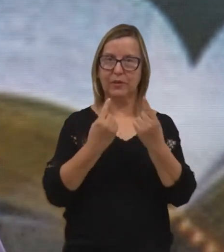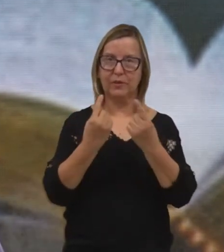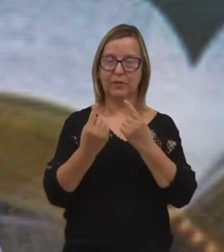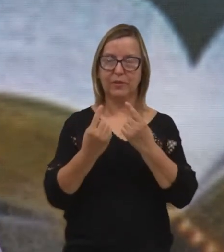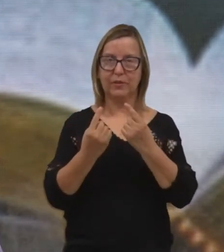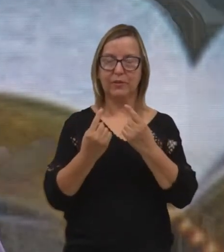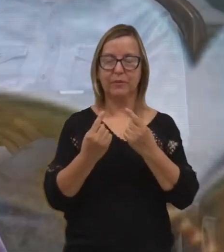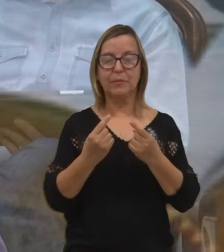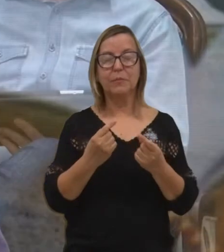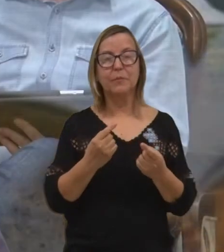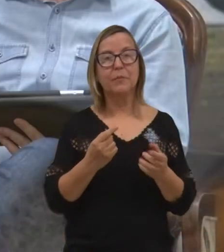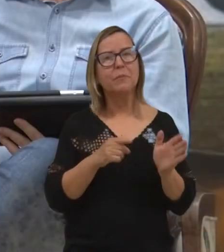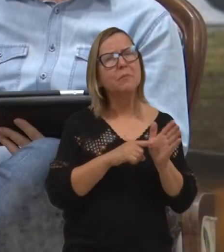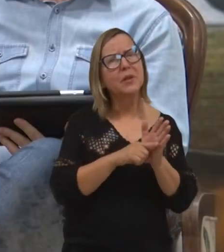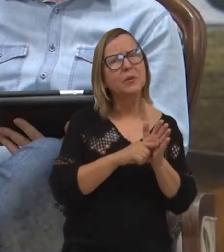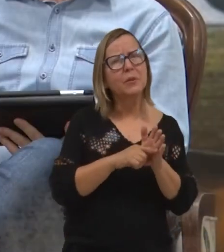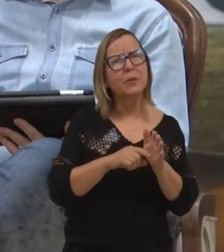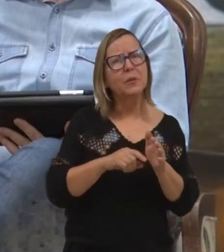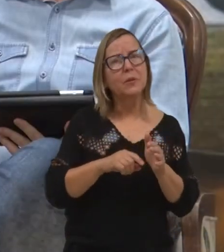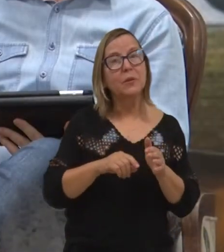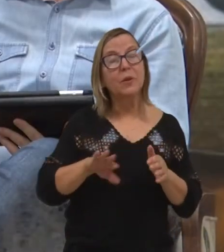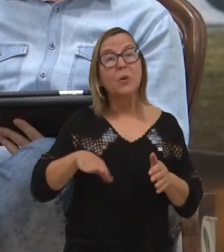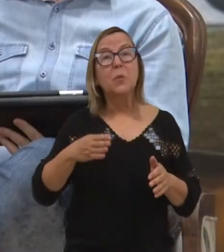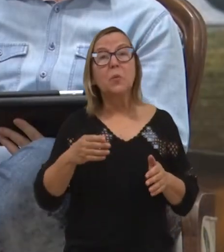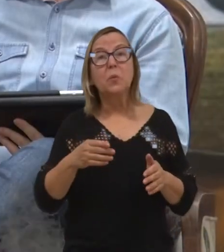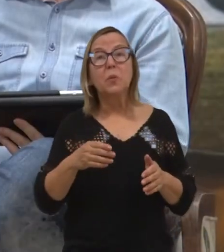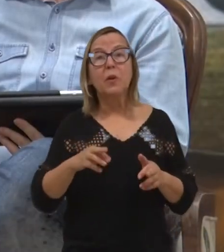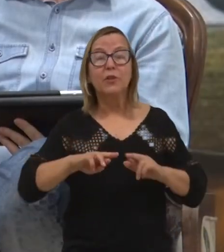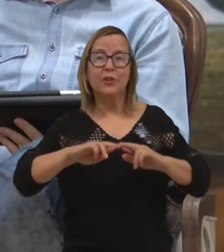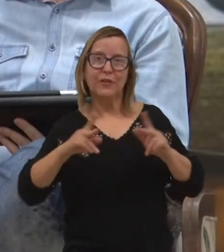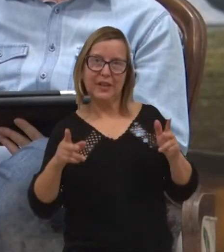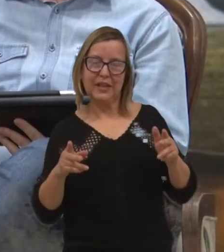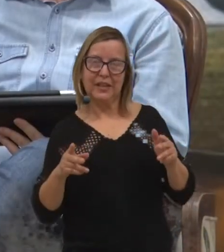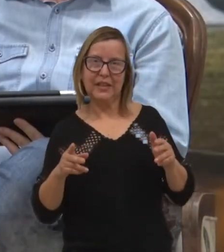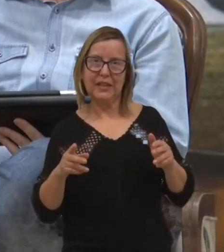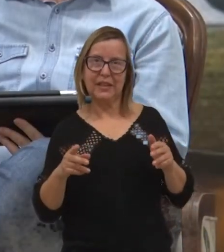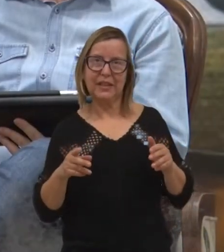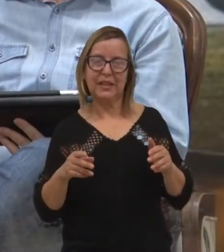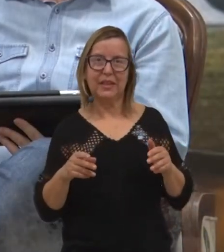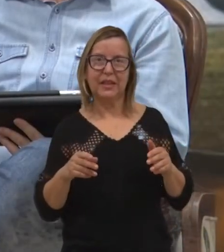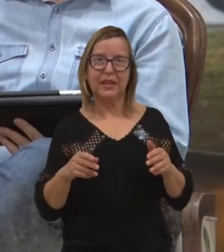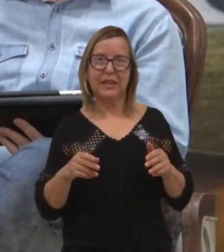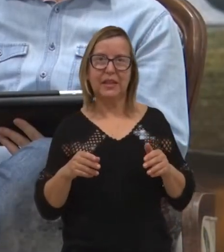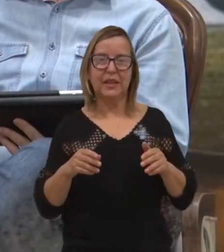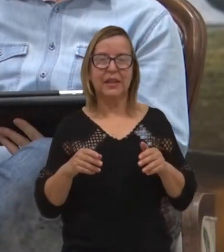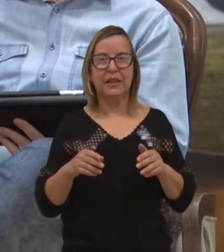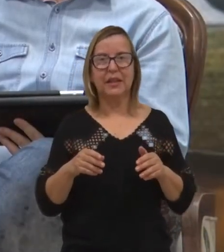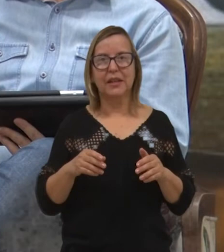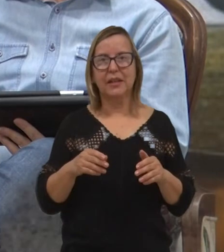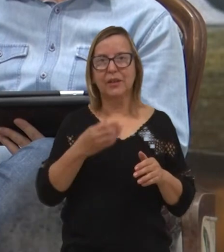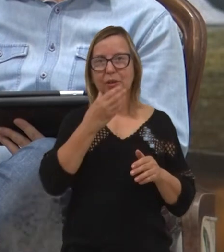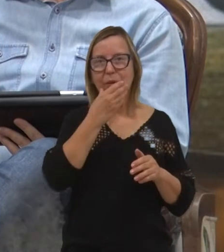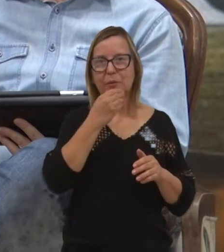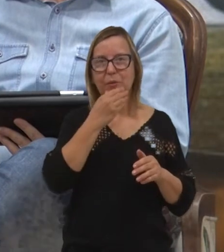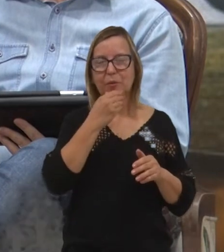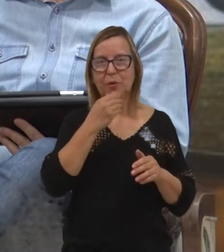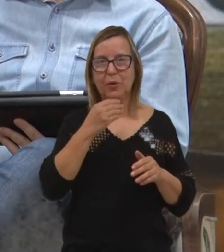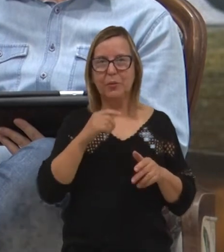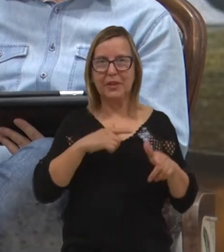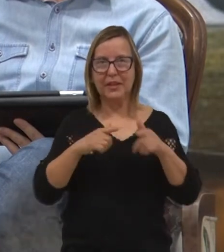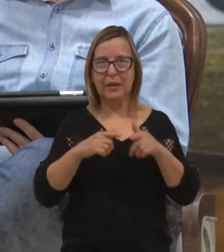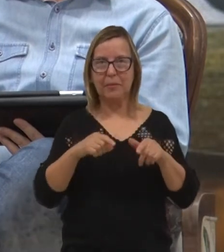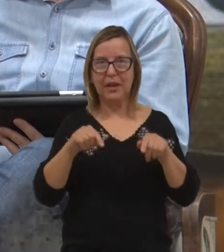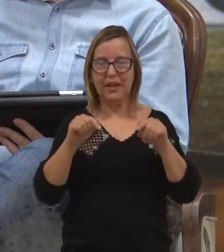minha pergunta é: qual a diferença do porteiro que trabalha aqui na igreja para o irmão